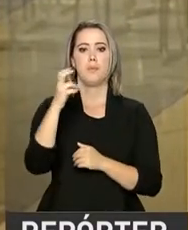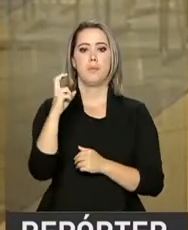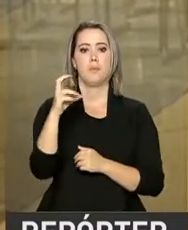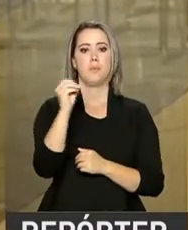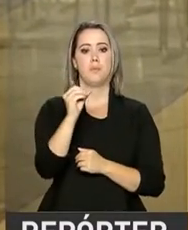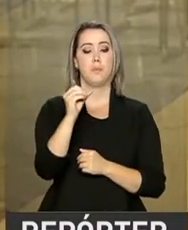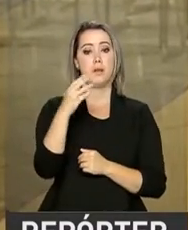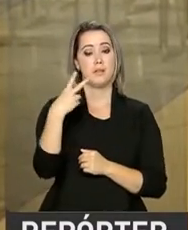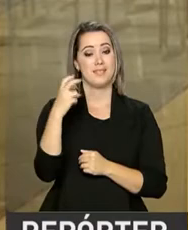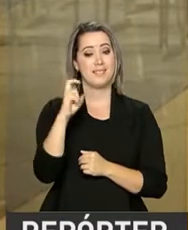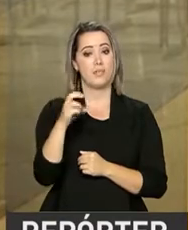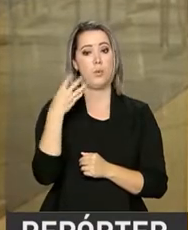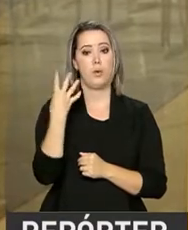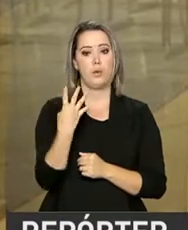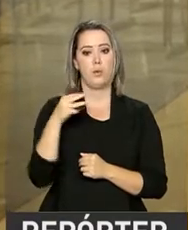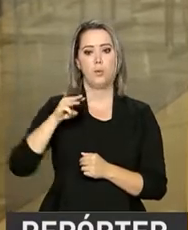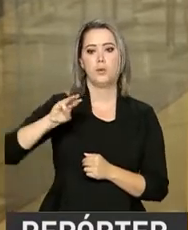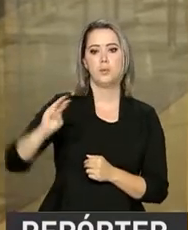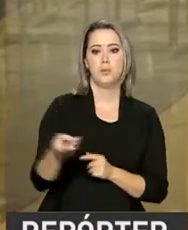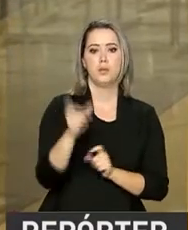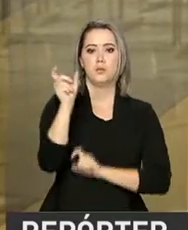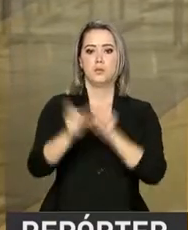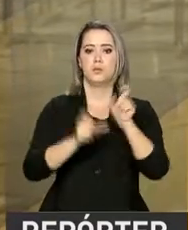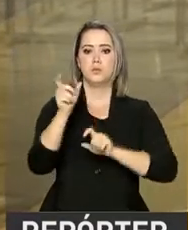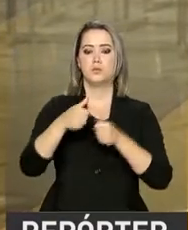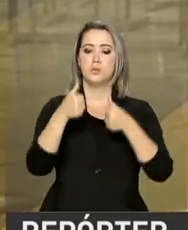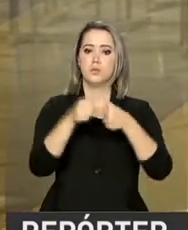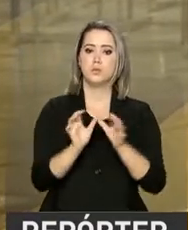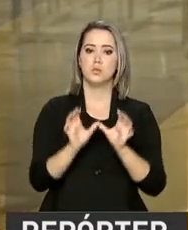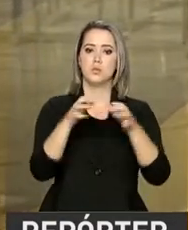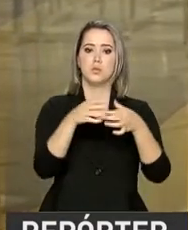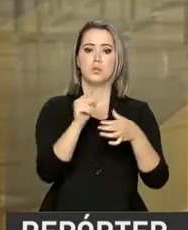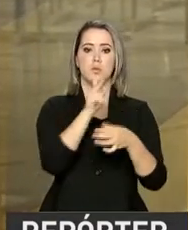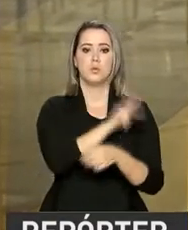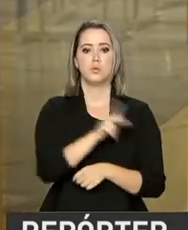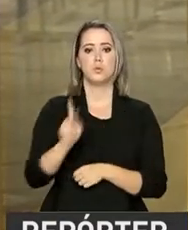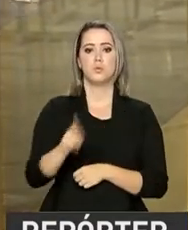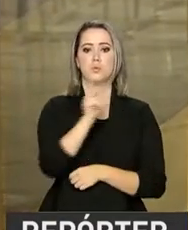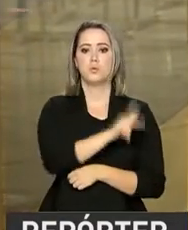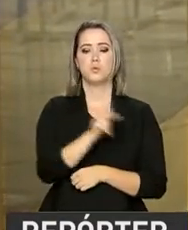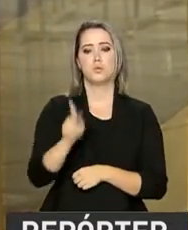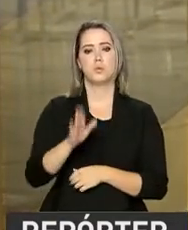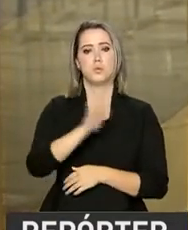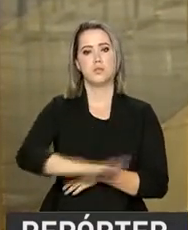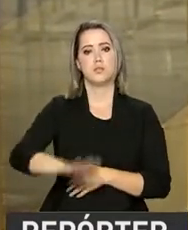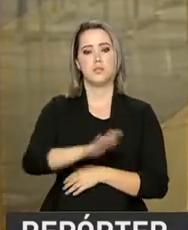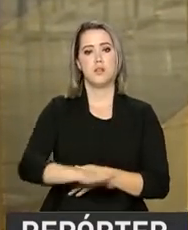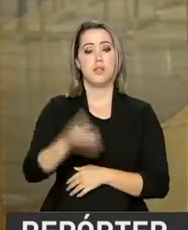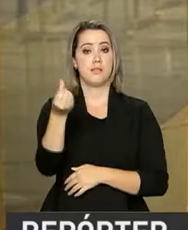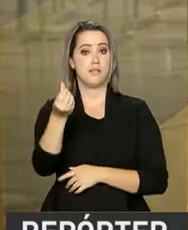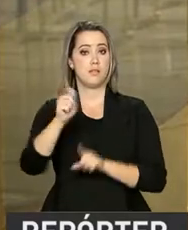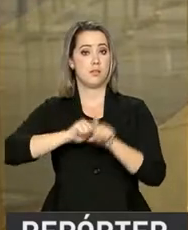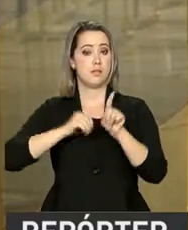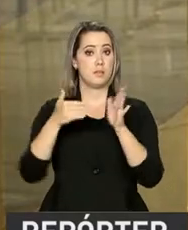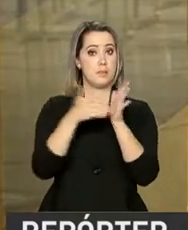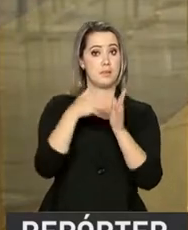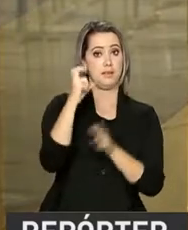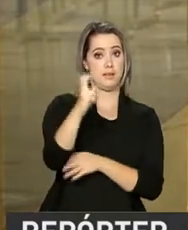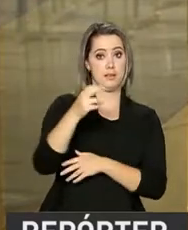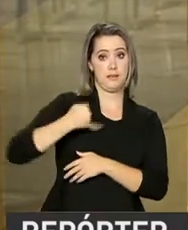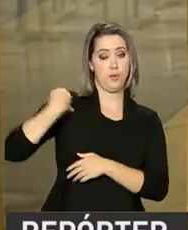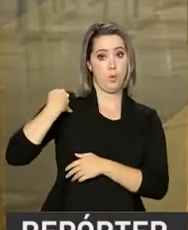54 milhões de pessoas estão neste grupo professores crianças de seis meses até cinco anos